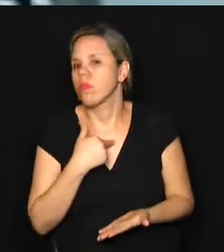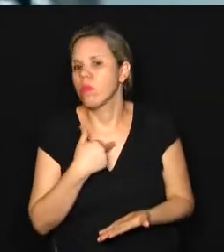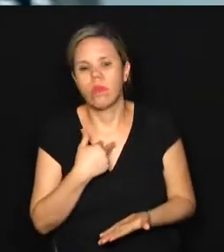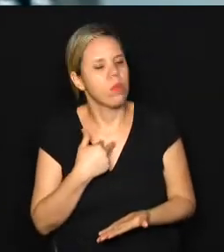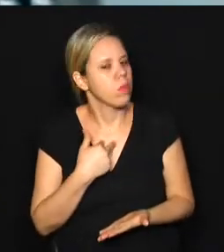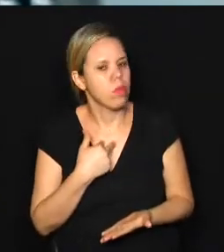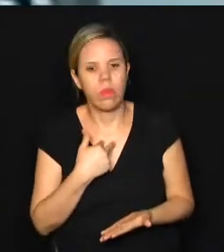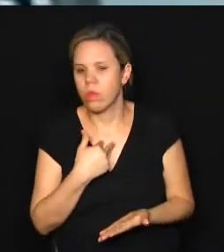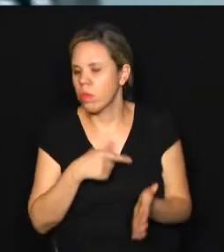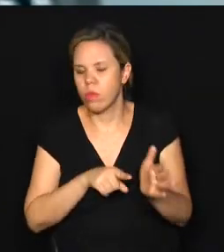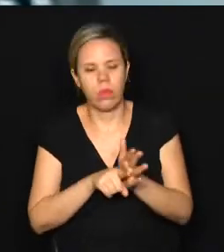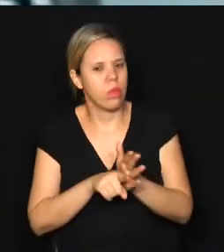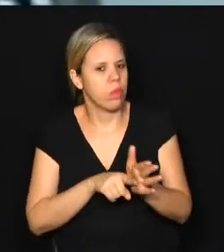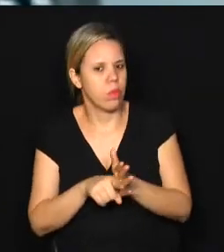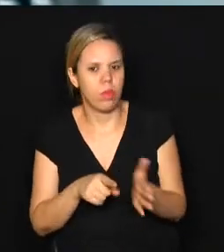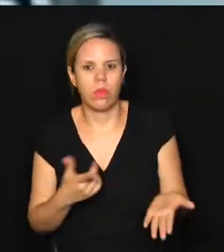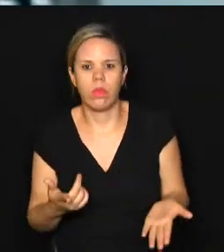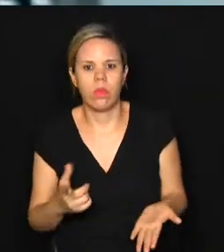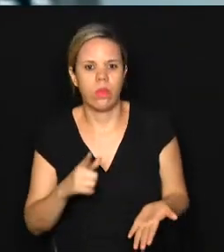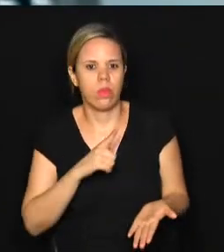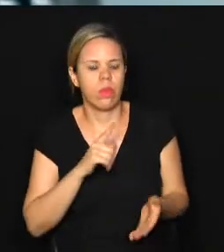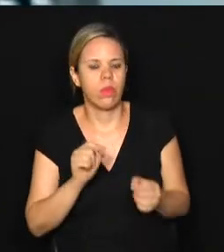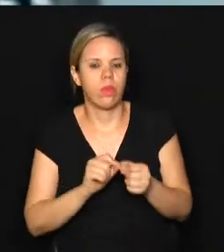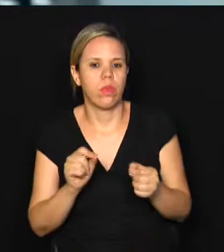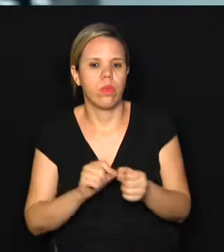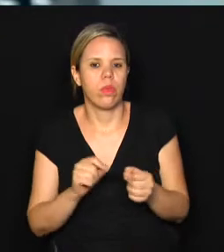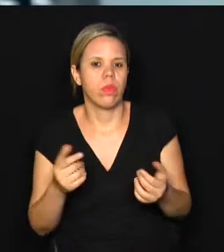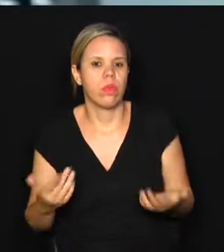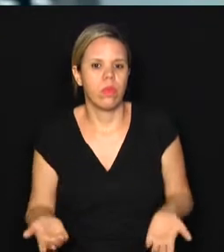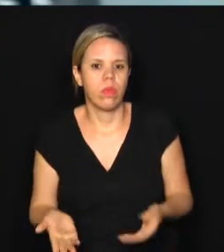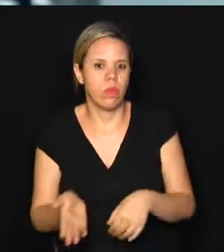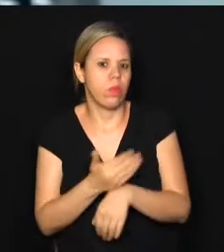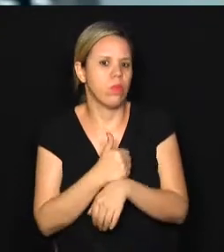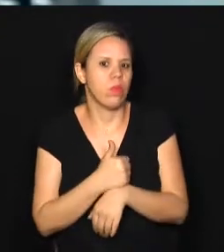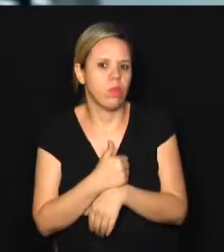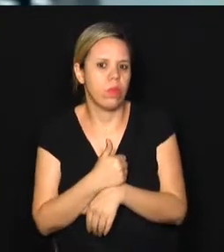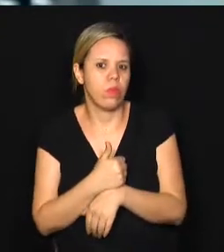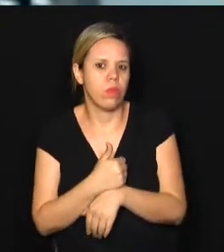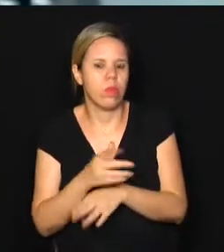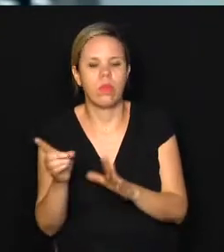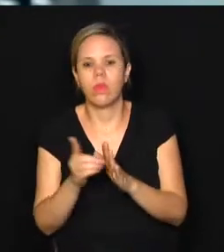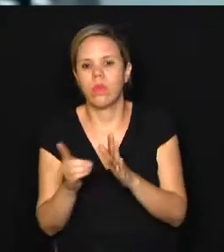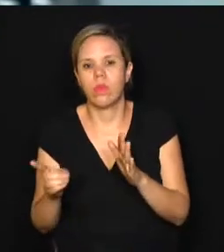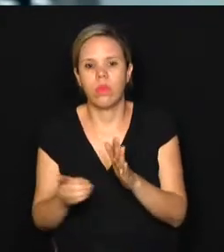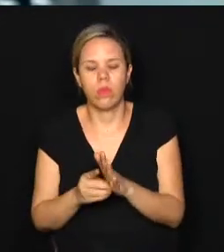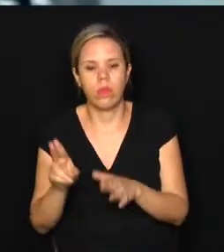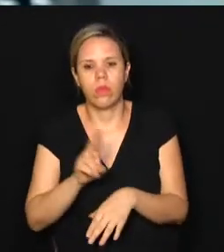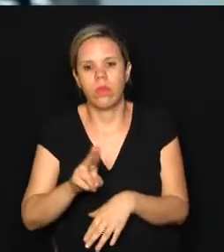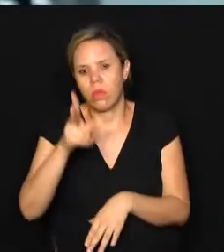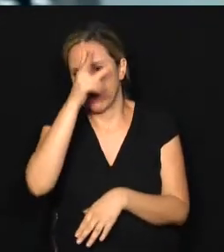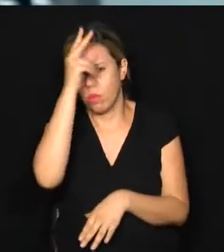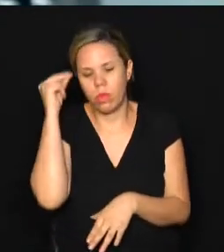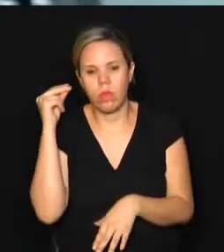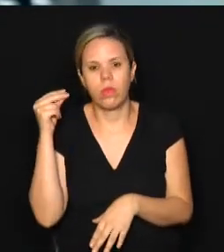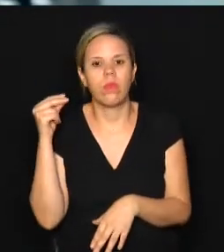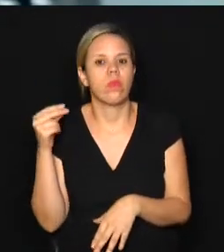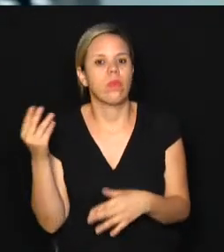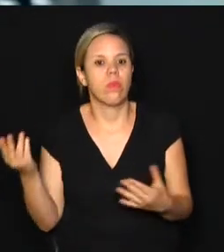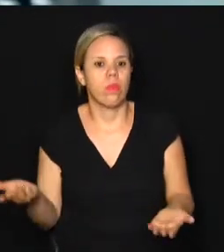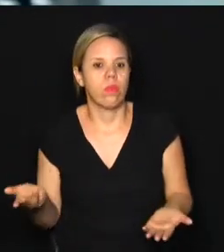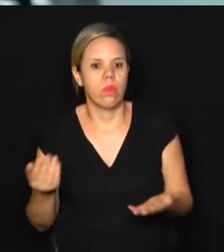o estudo, ele teria que ser feito antes da decretação de utilidade pública das